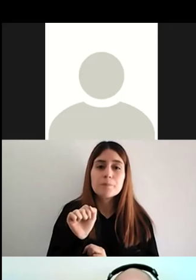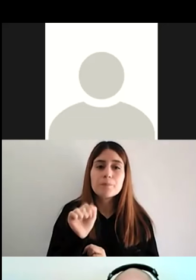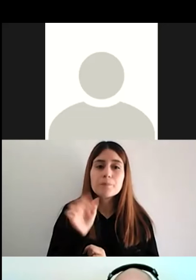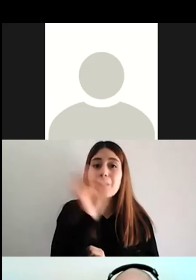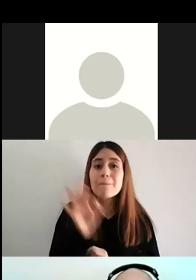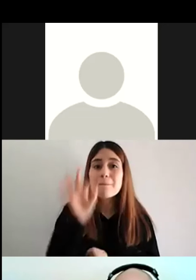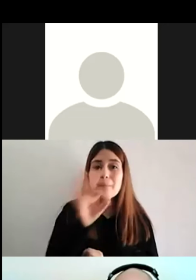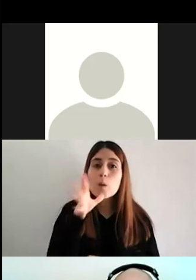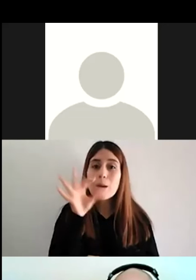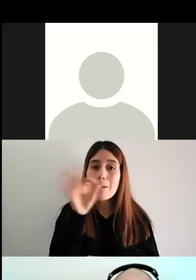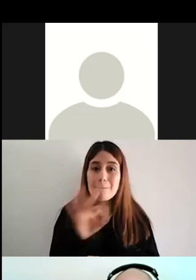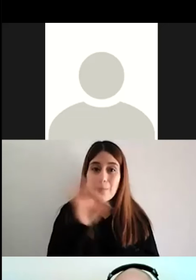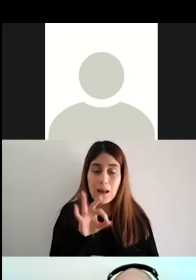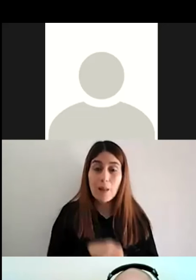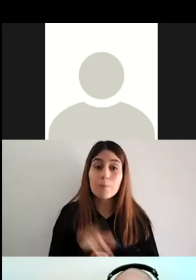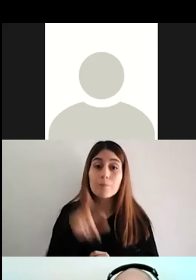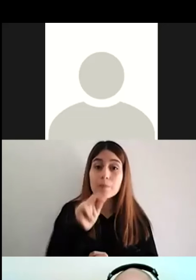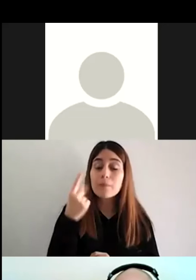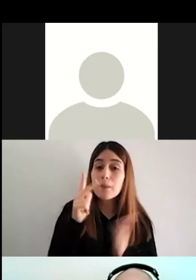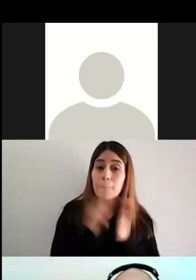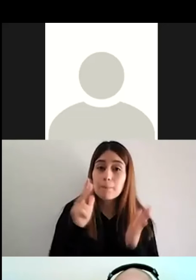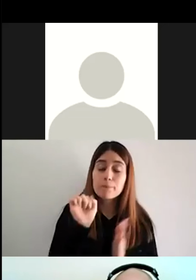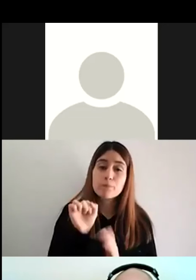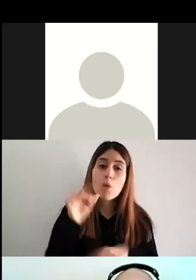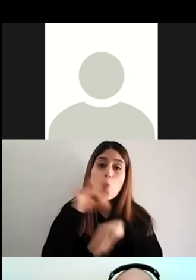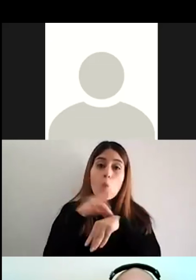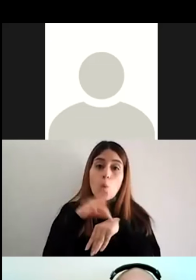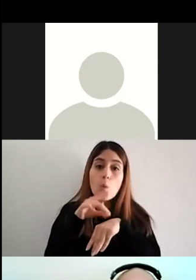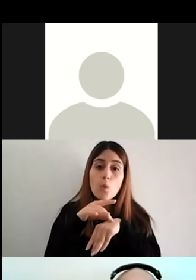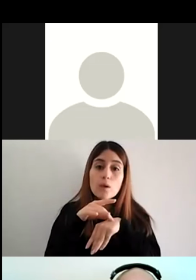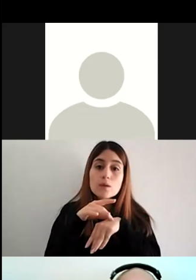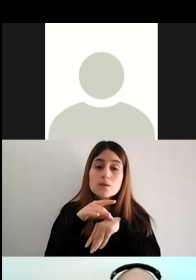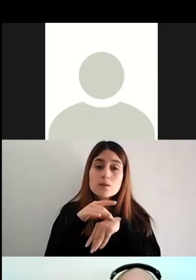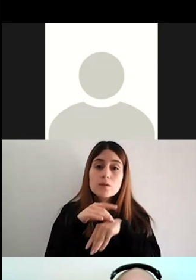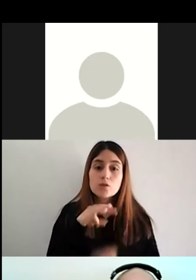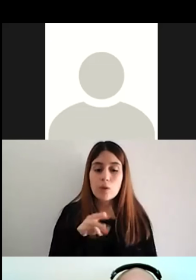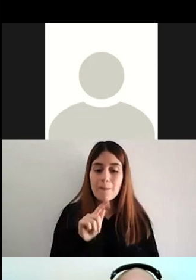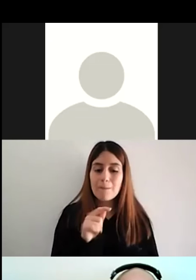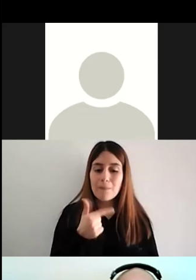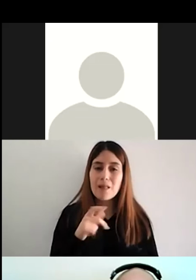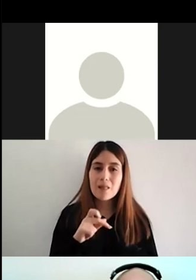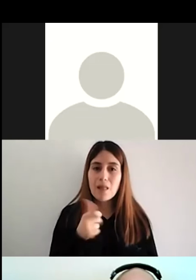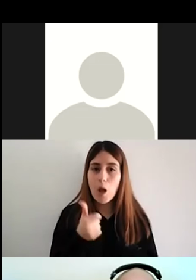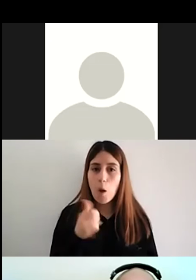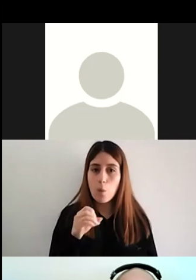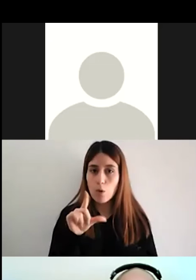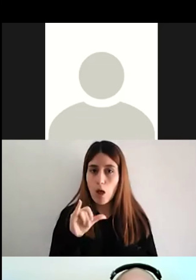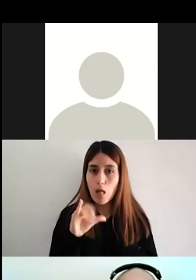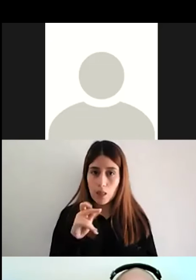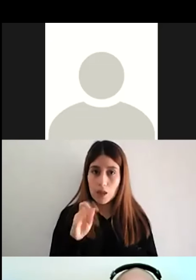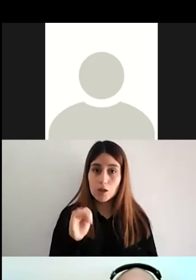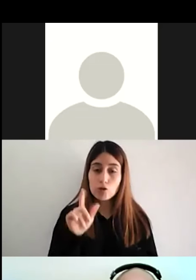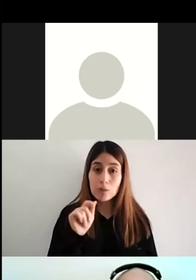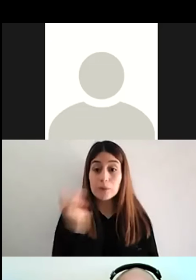a amarelo. Temos também a aprovação na área das doenças metabólicas, peço perdão. E são